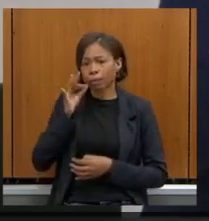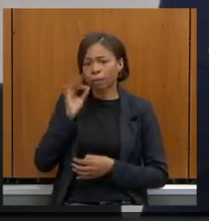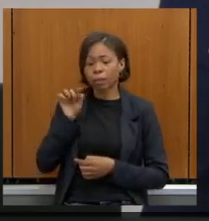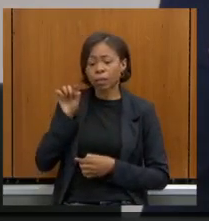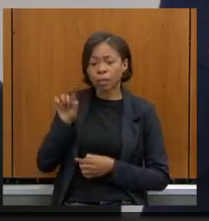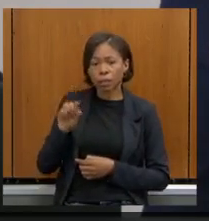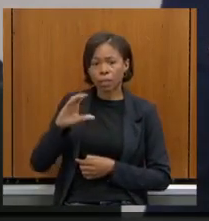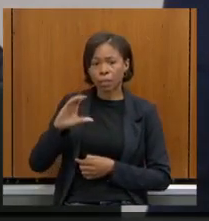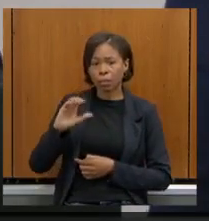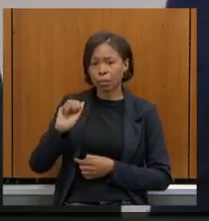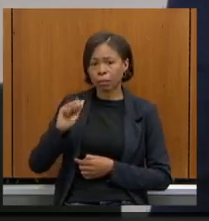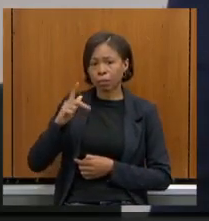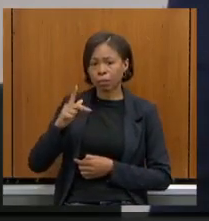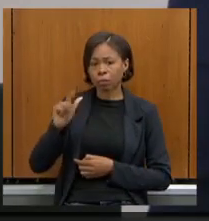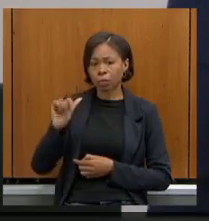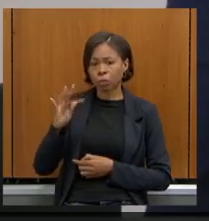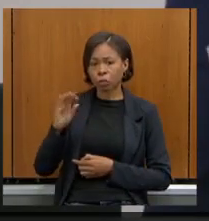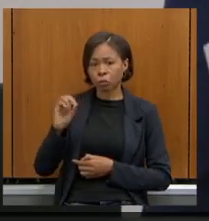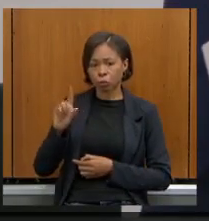Capitólio